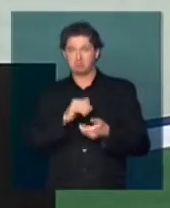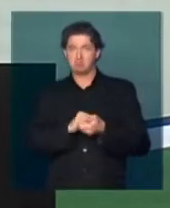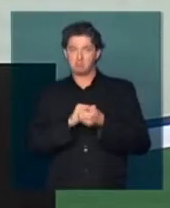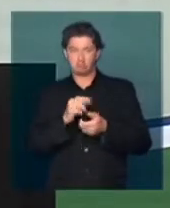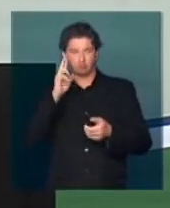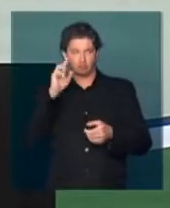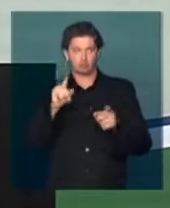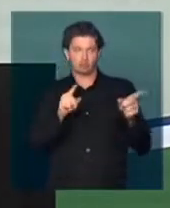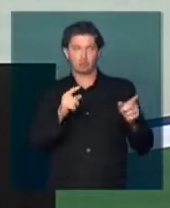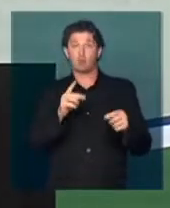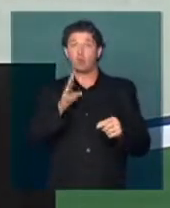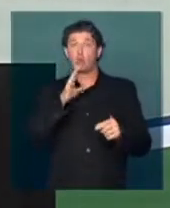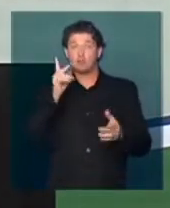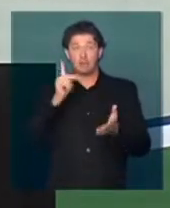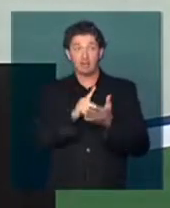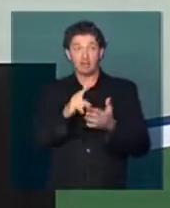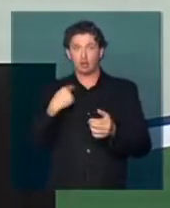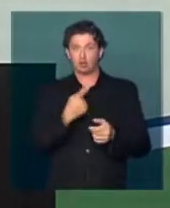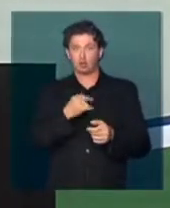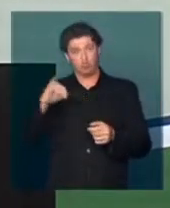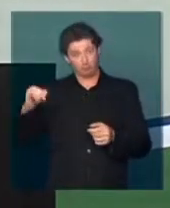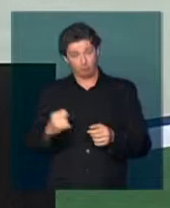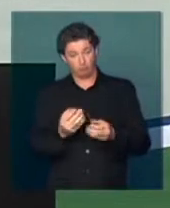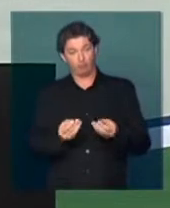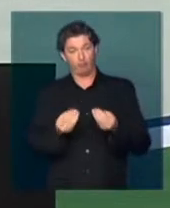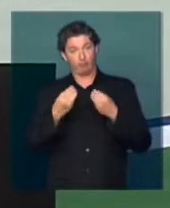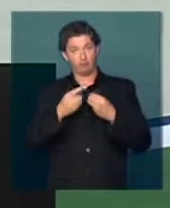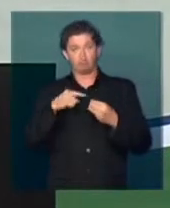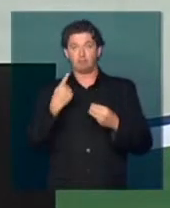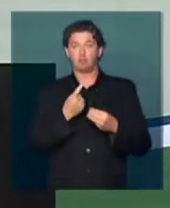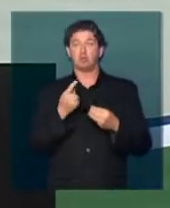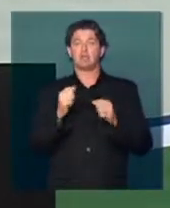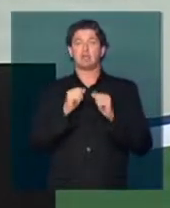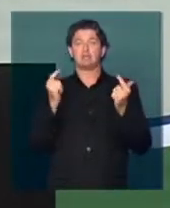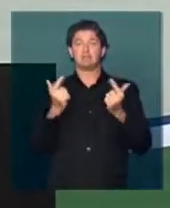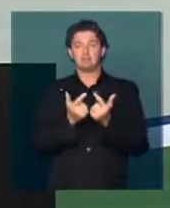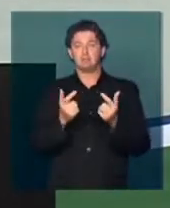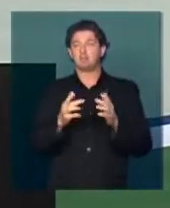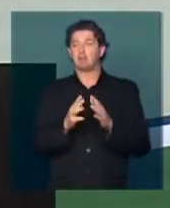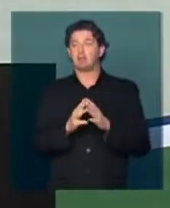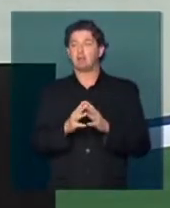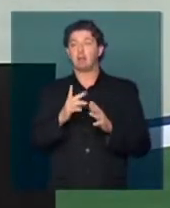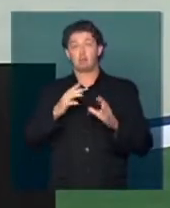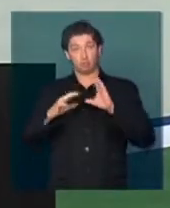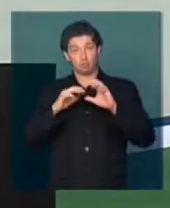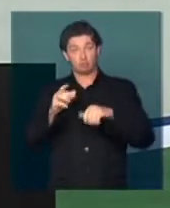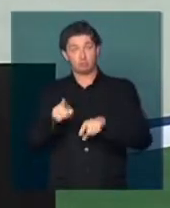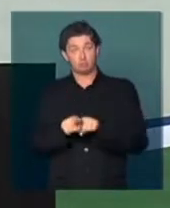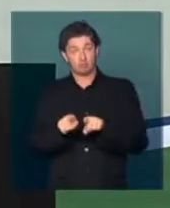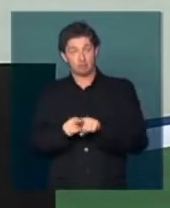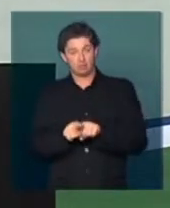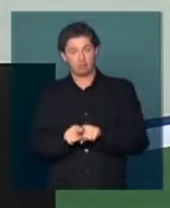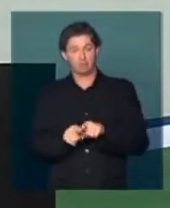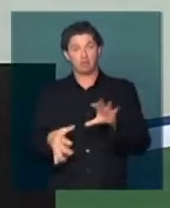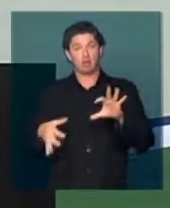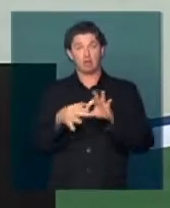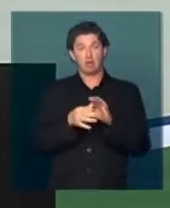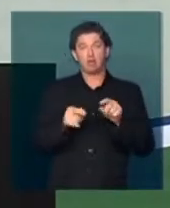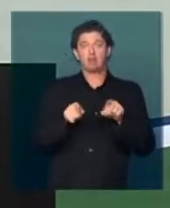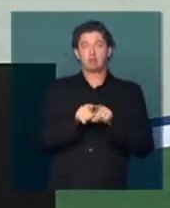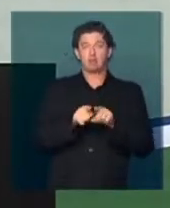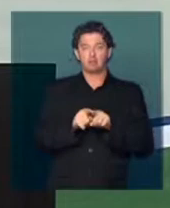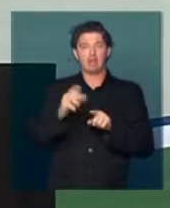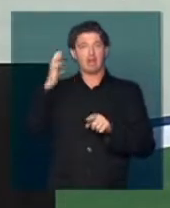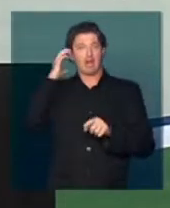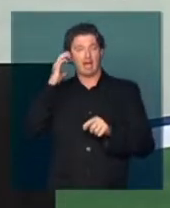Excelência. Conhecer a nossa realidade e dar oportunidade para as Assembleias Legislativas também ter a comunicação e interligar isso através da